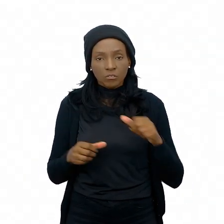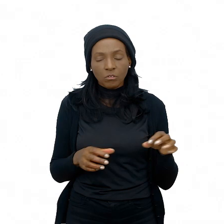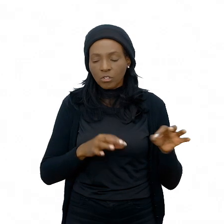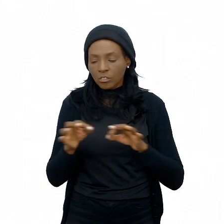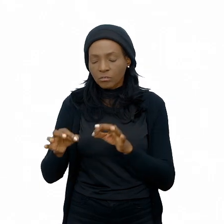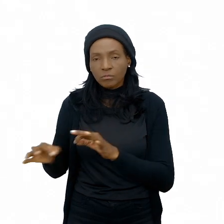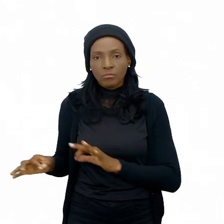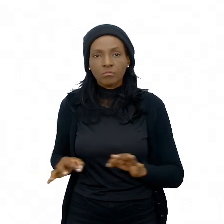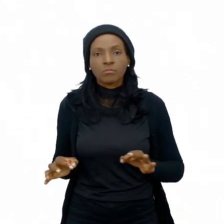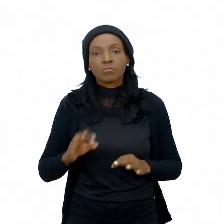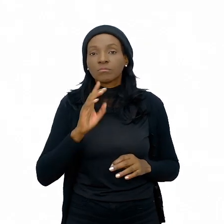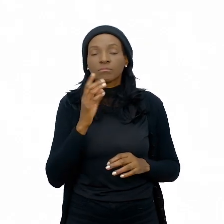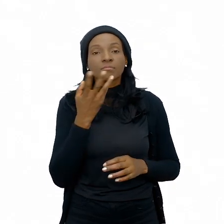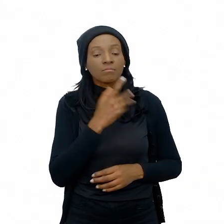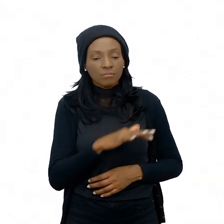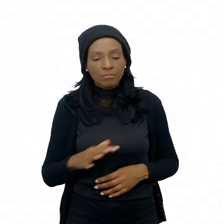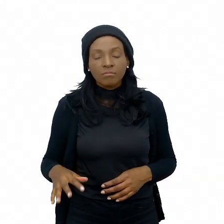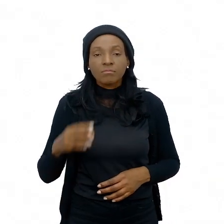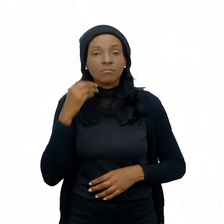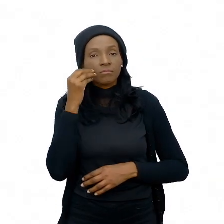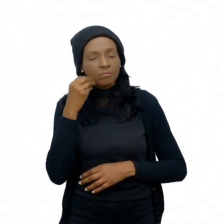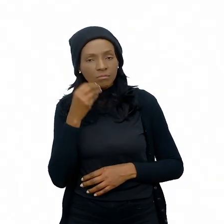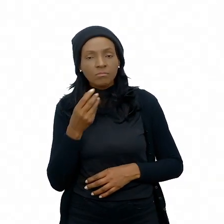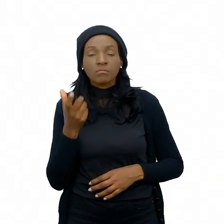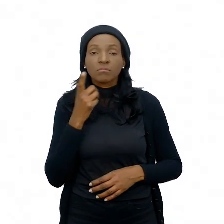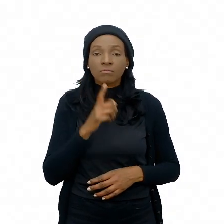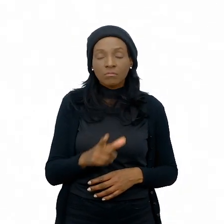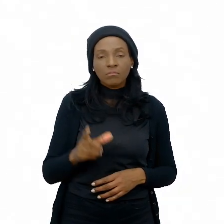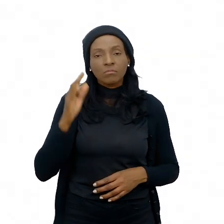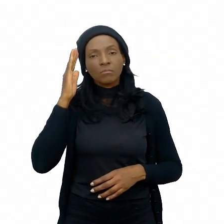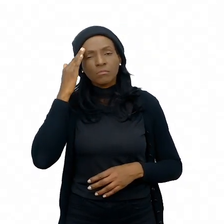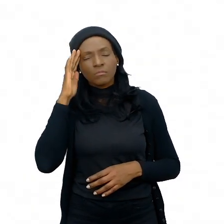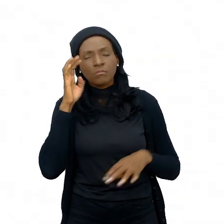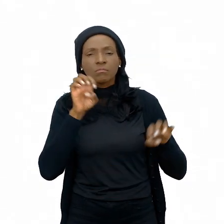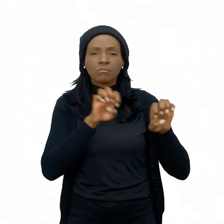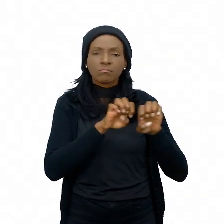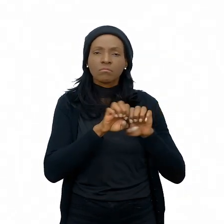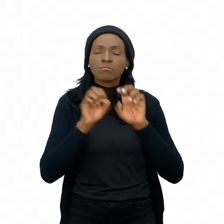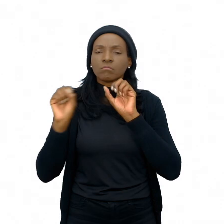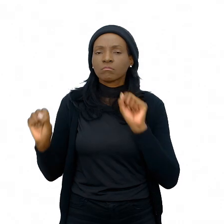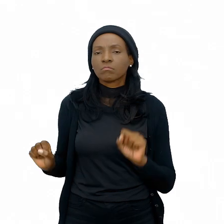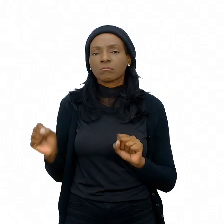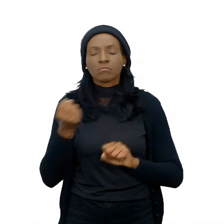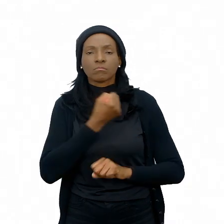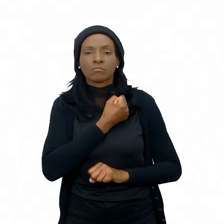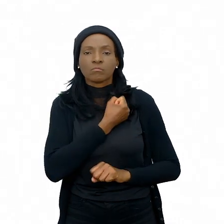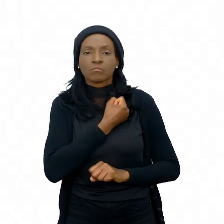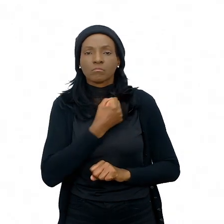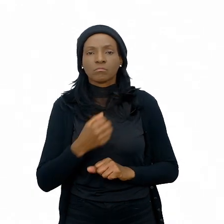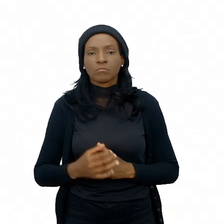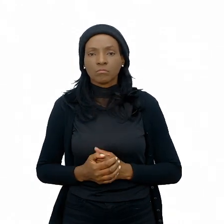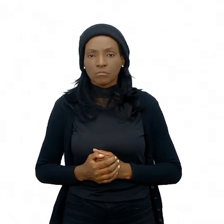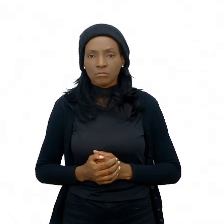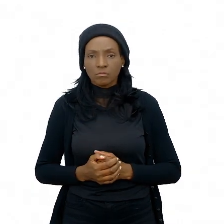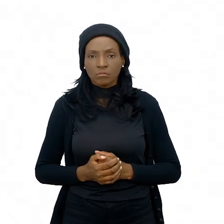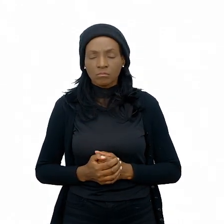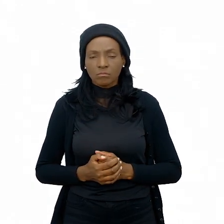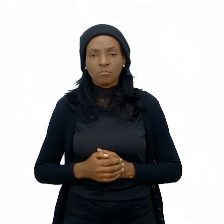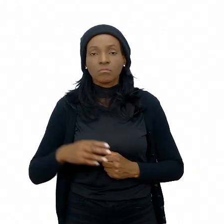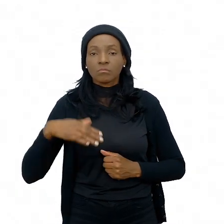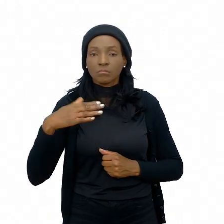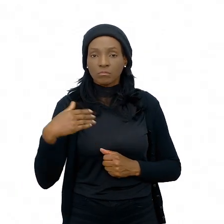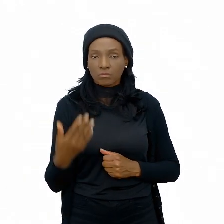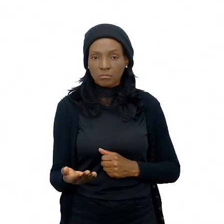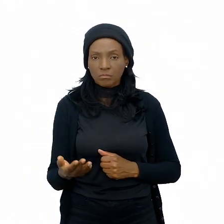construção que as crianças vivenciam para compreender a estrutura do sistema de numeração. Em seguida,